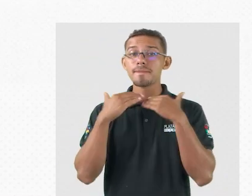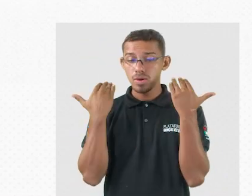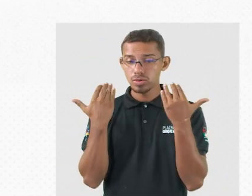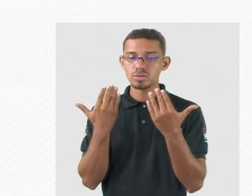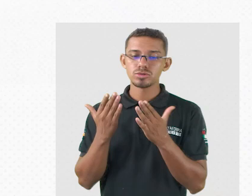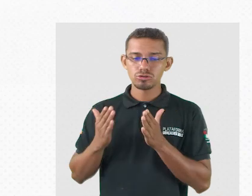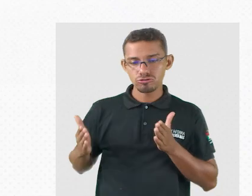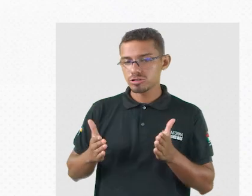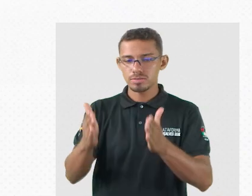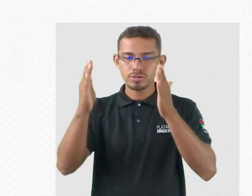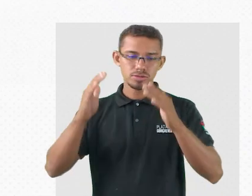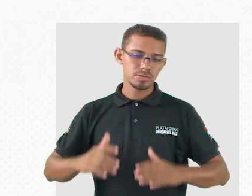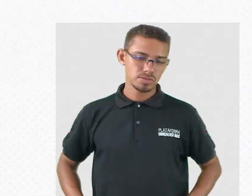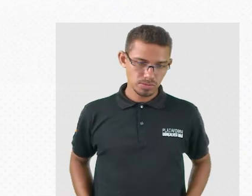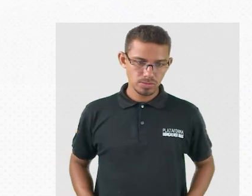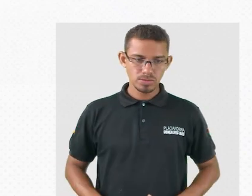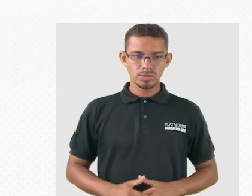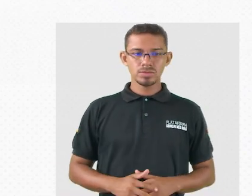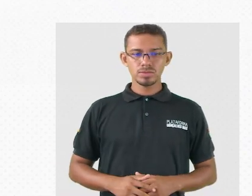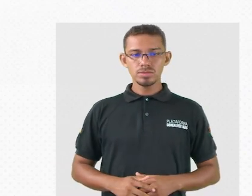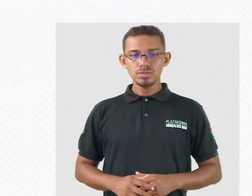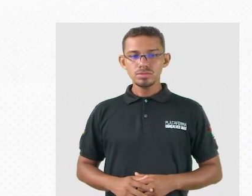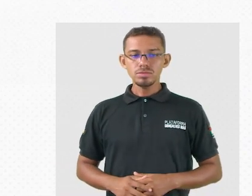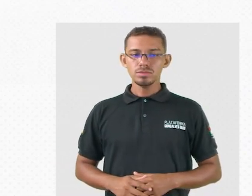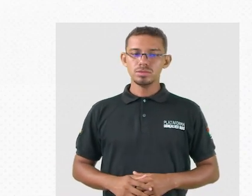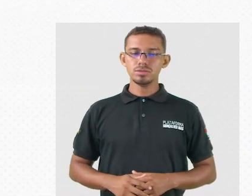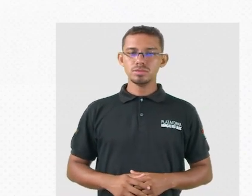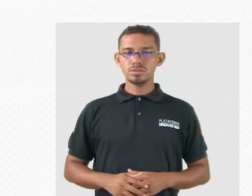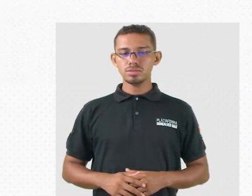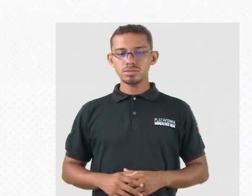no caminho, né. Alguém vai dizer que alguém